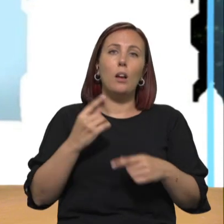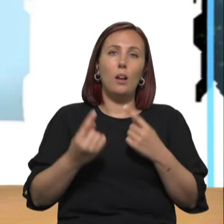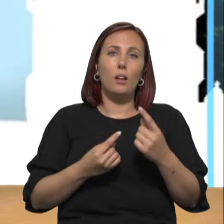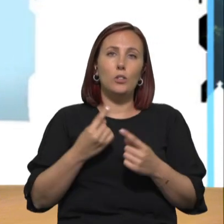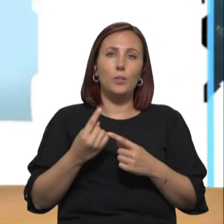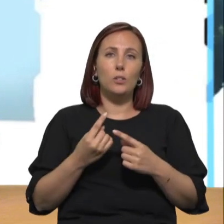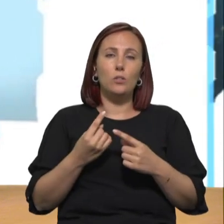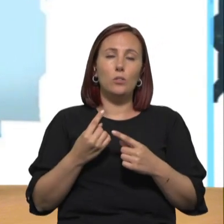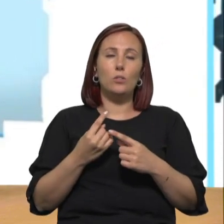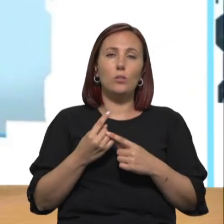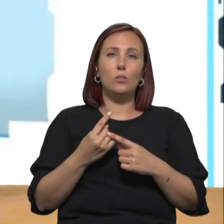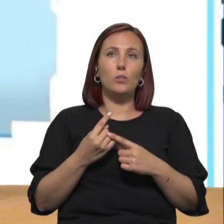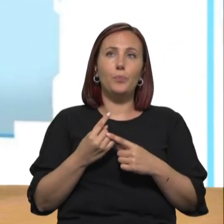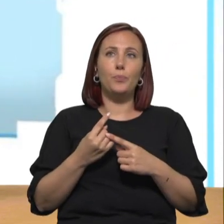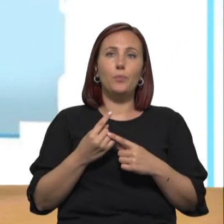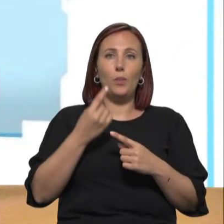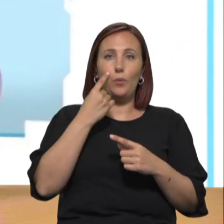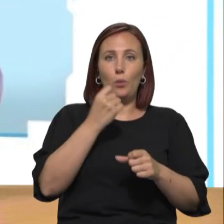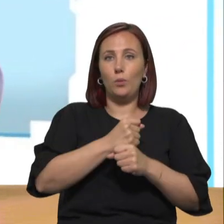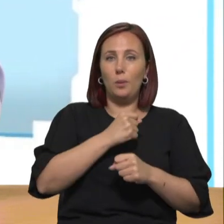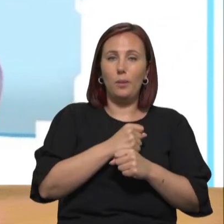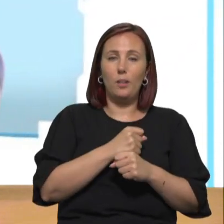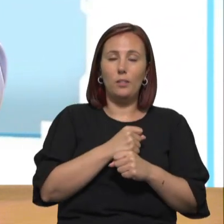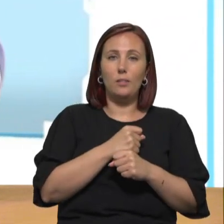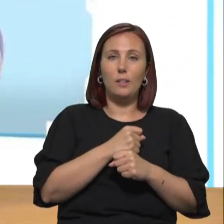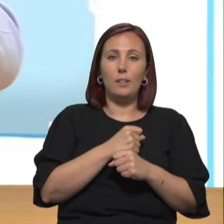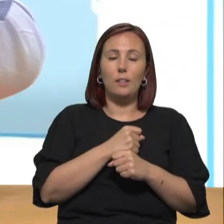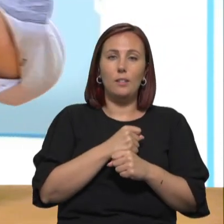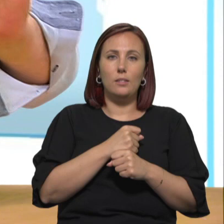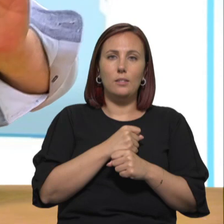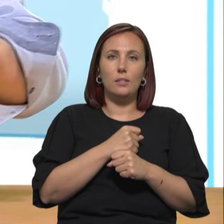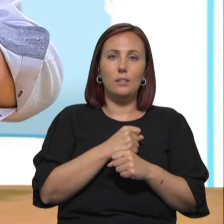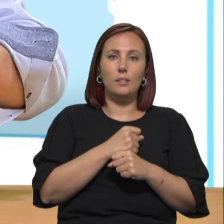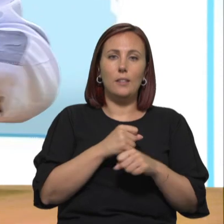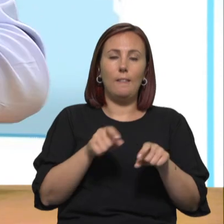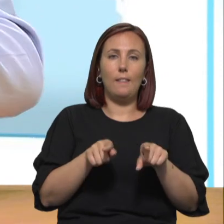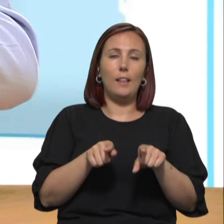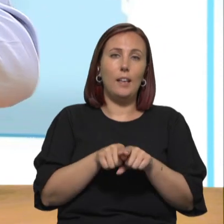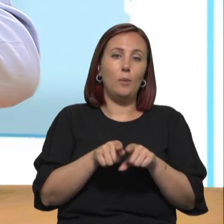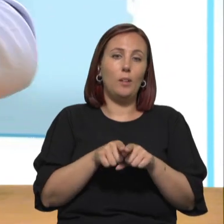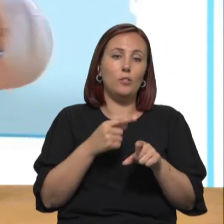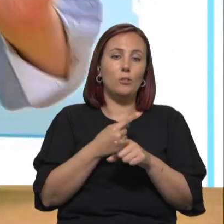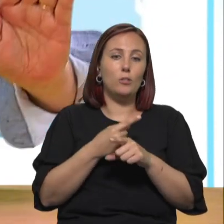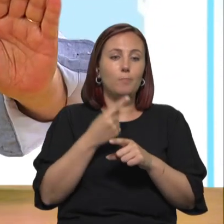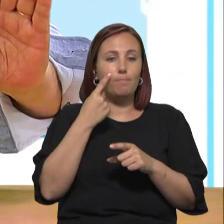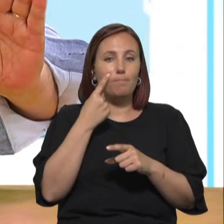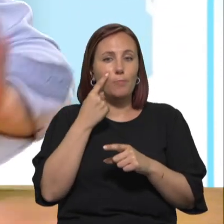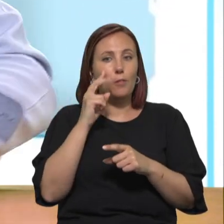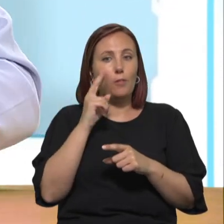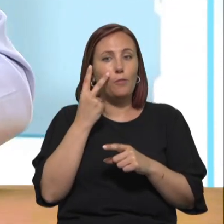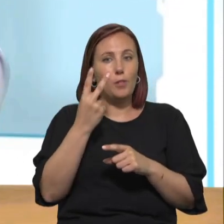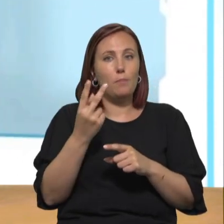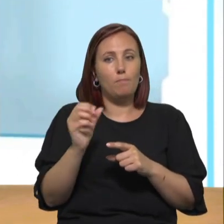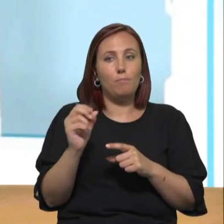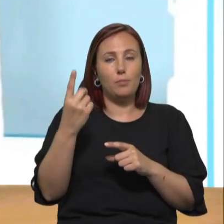vezes vemos o trabalho só como aquilo que se nos apresenta à primeira imagem, não é?